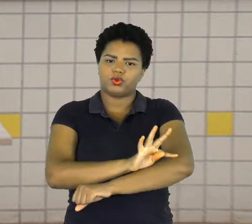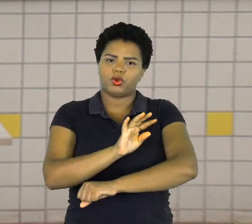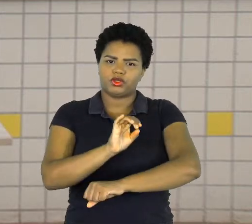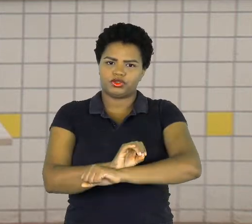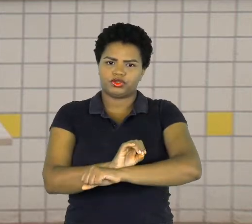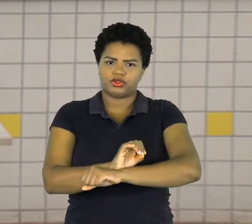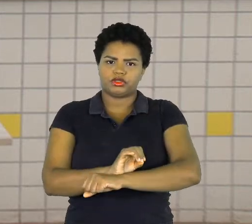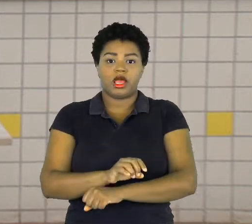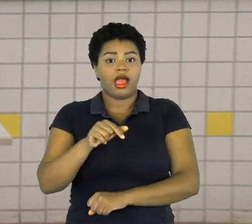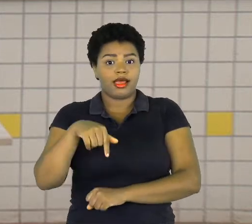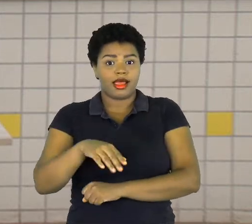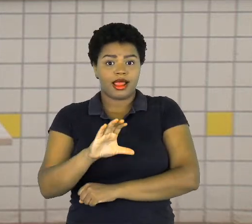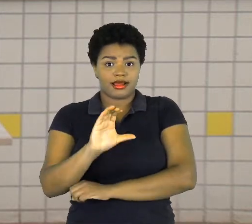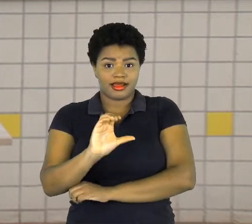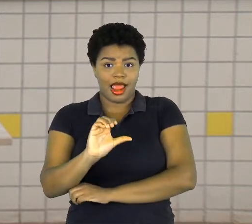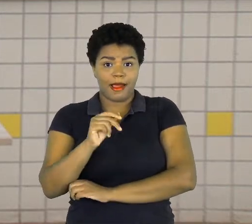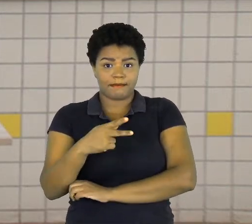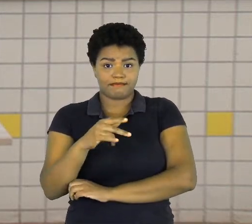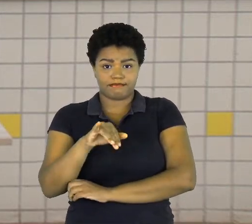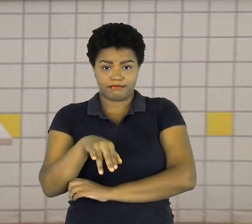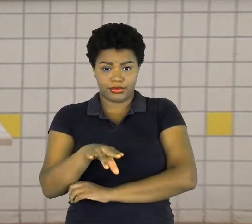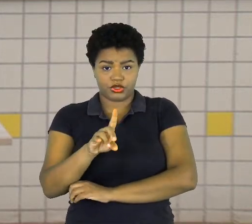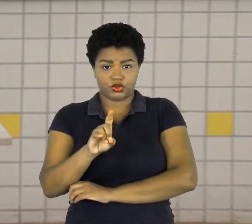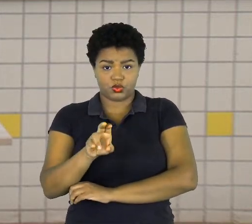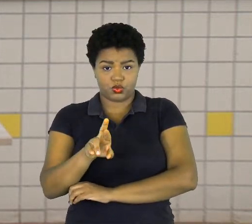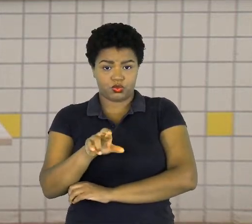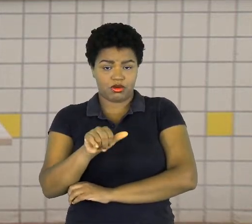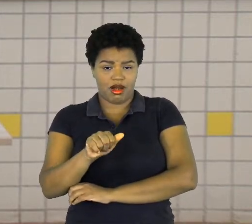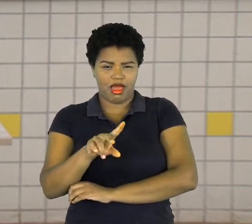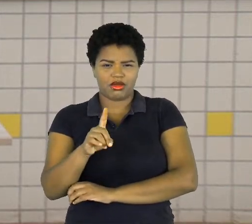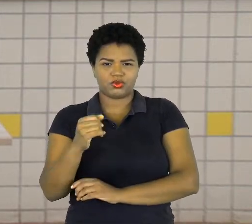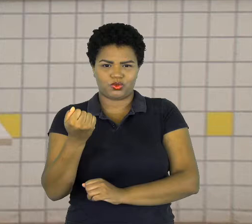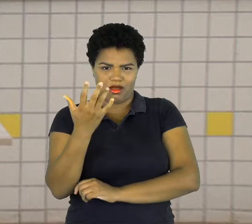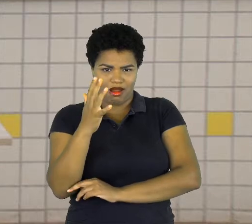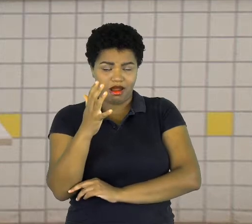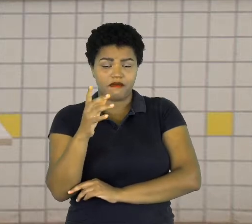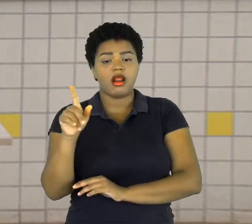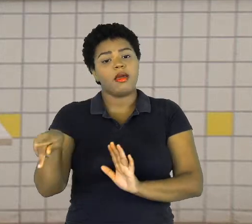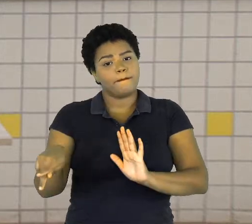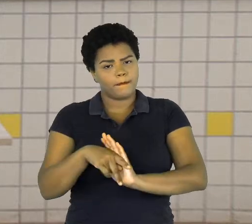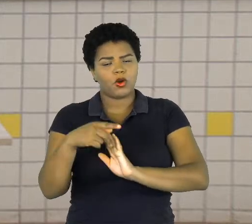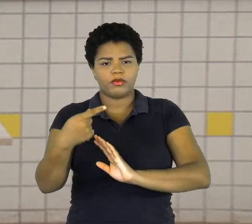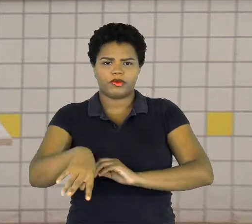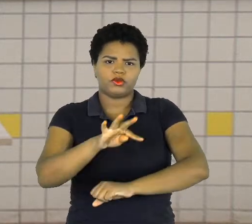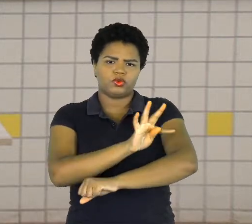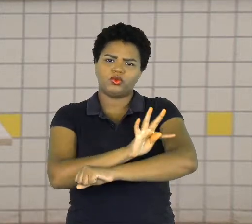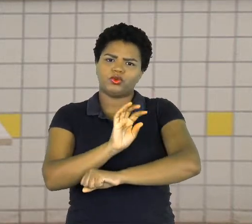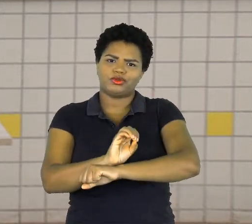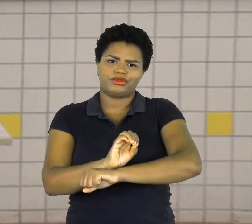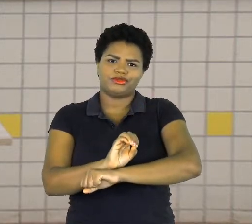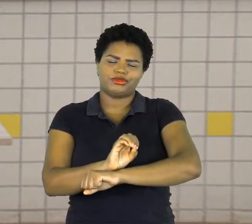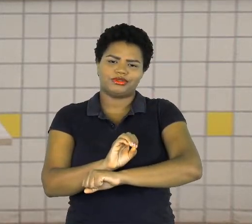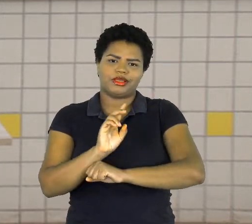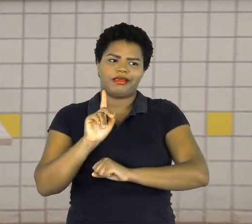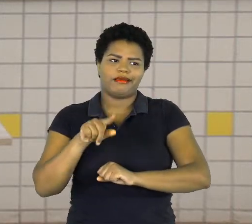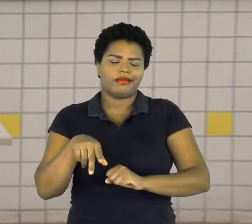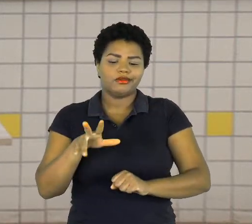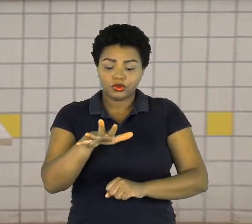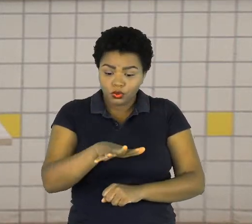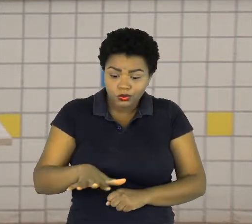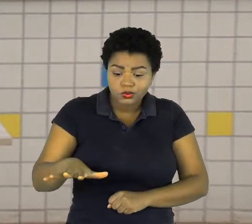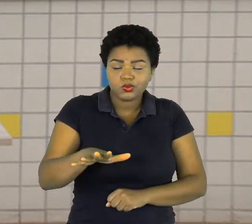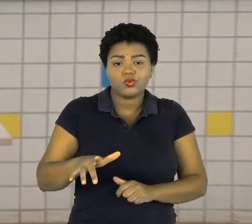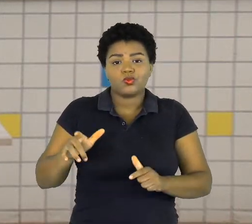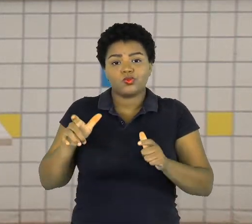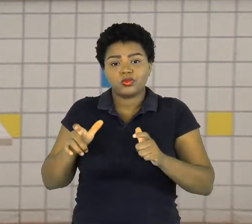praticamente no Tocantins, só tem um lugar. Então, é uma espécie, eu dei um exemplo de uma planta e de um animal que tem em